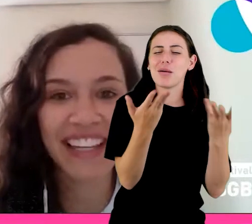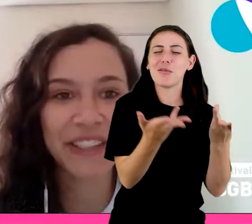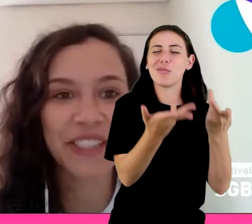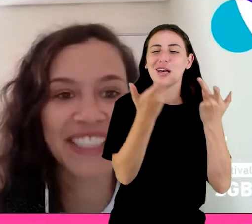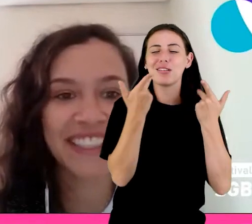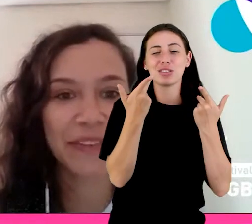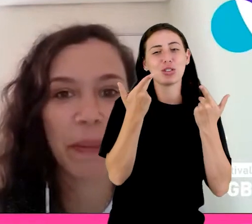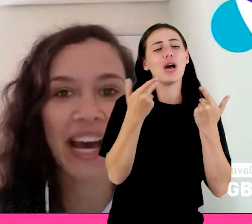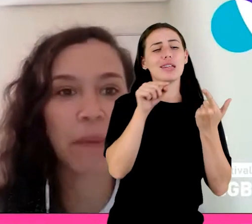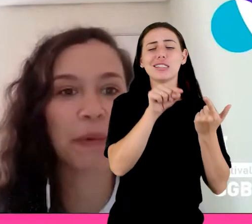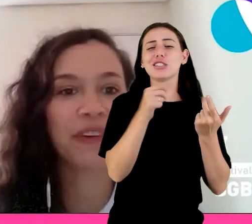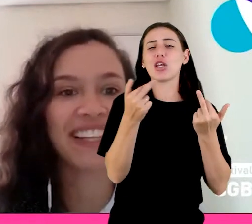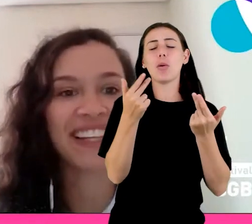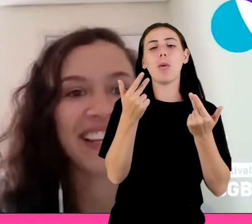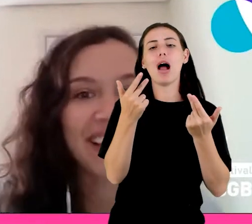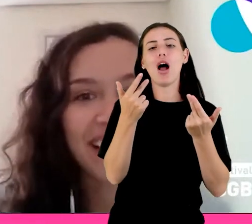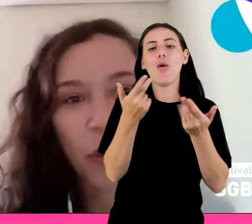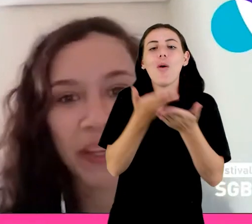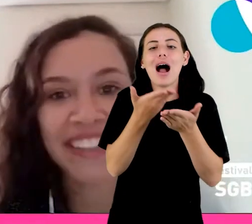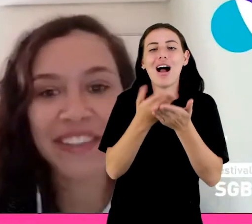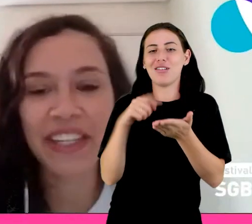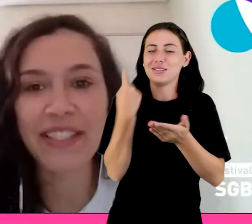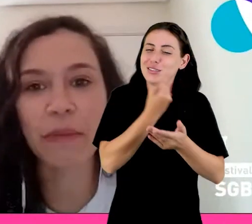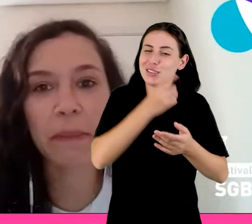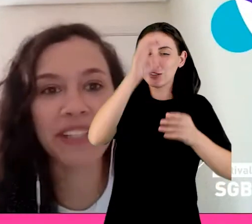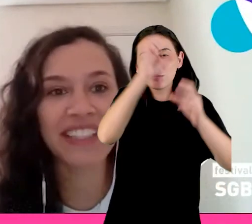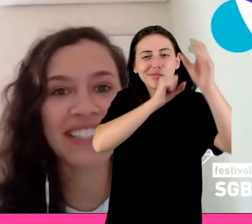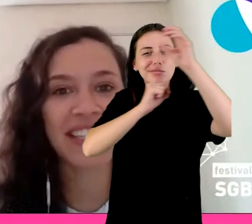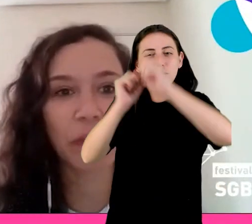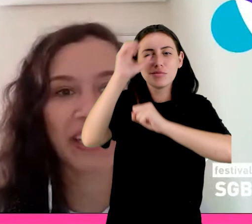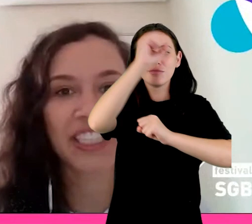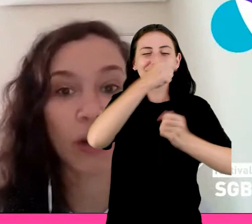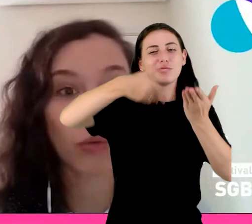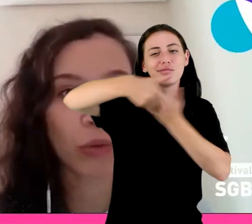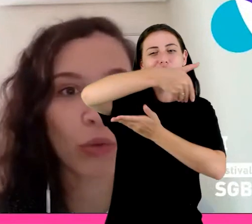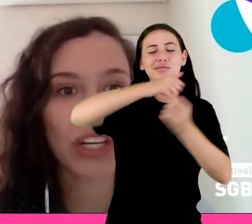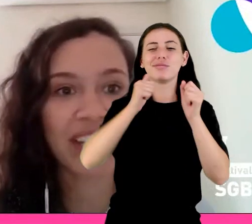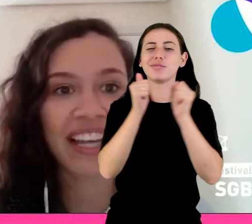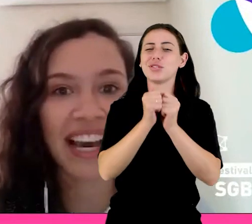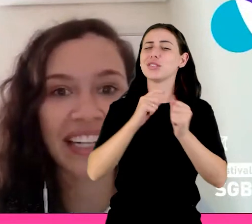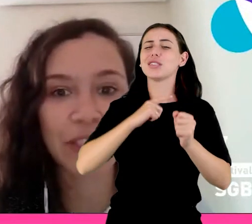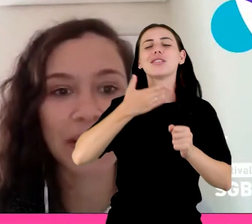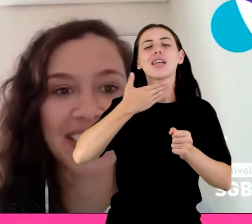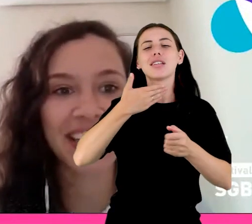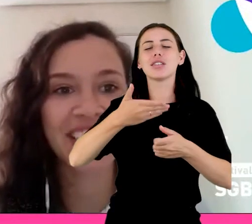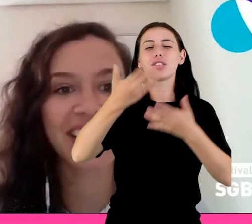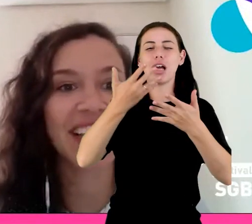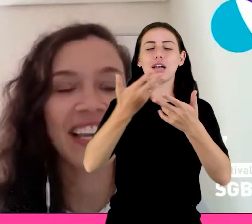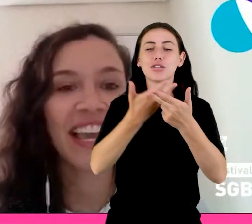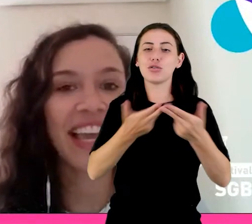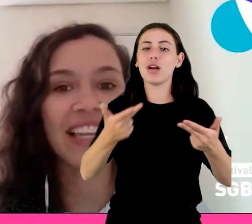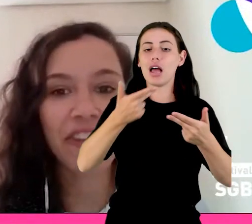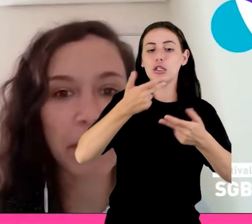no chat, elogiando o papo e comentando, né, sobre a importância realmente da cultura e da arte para a